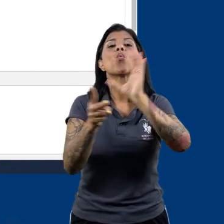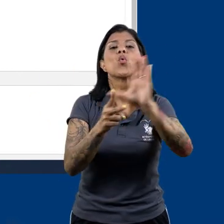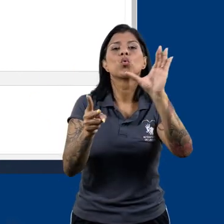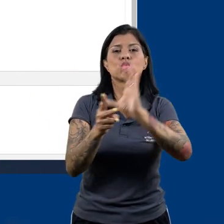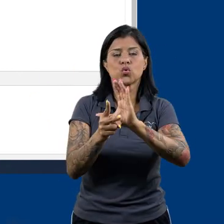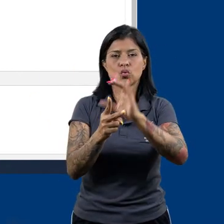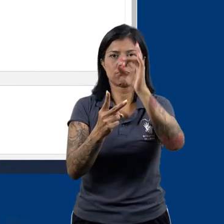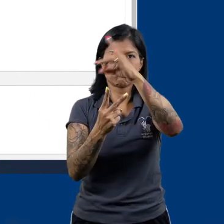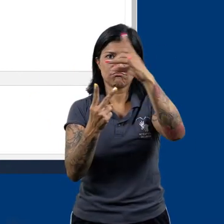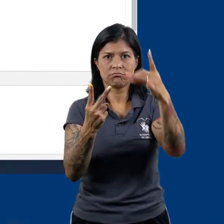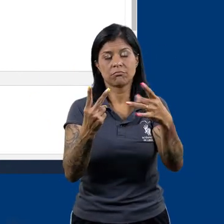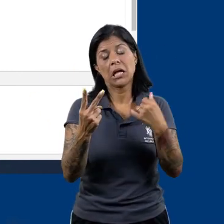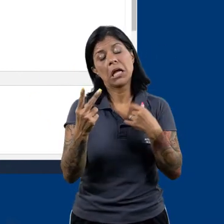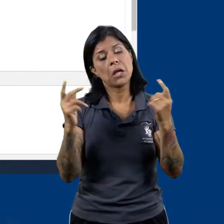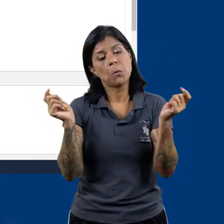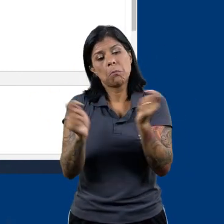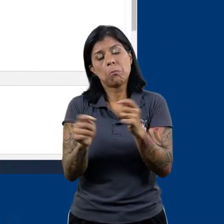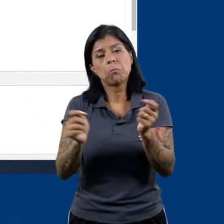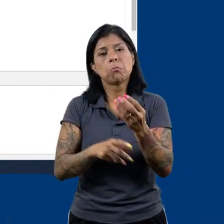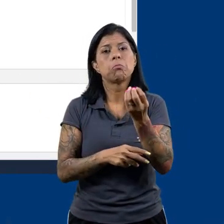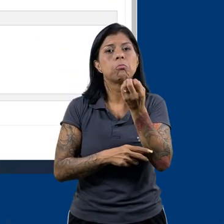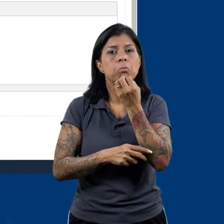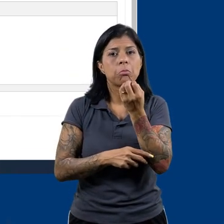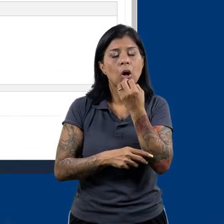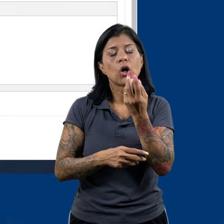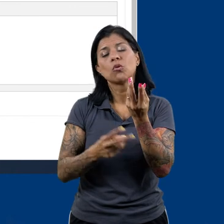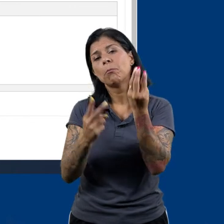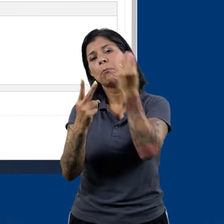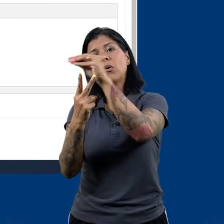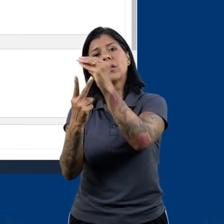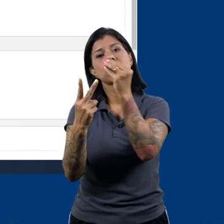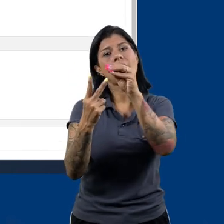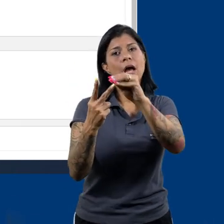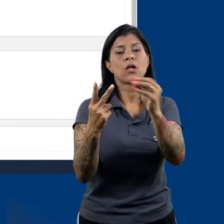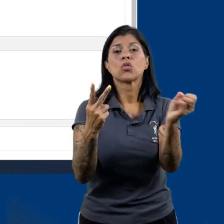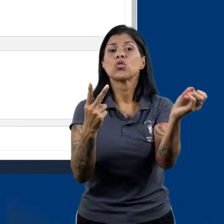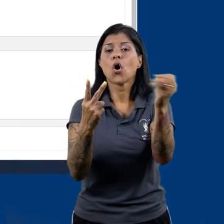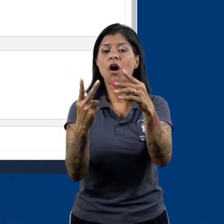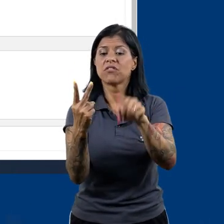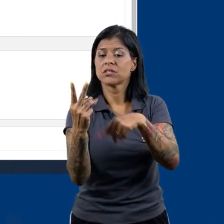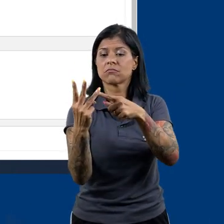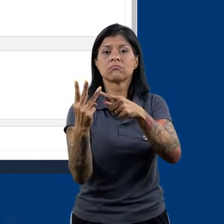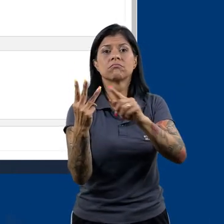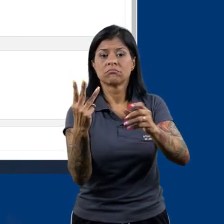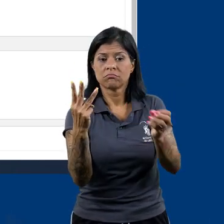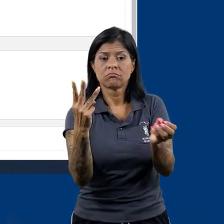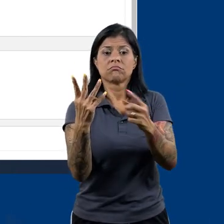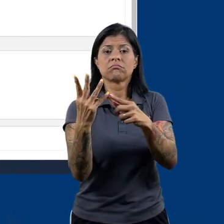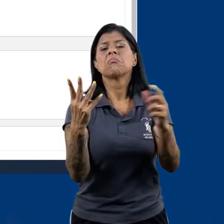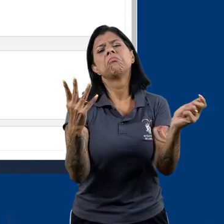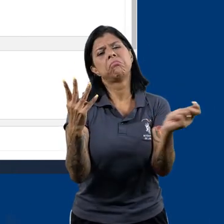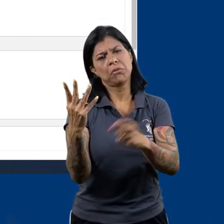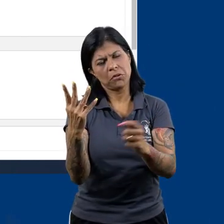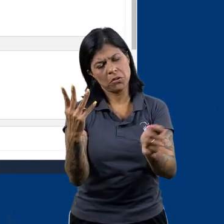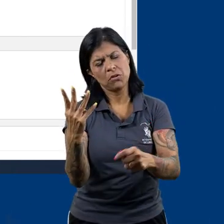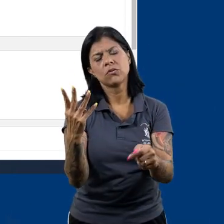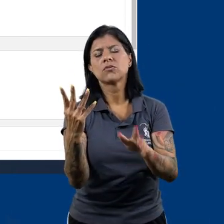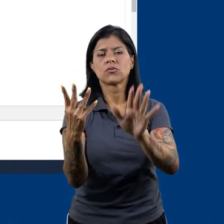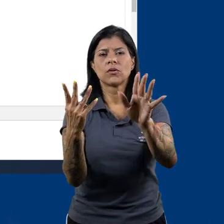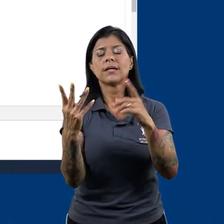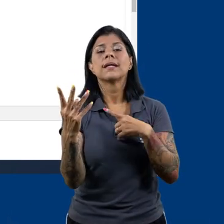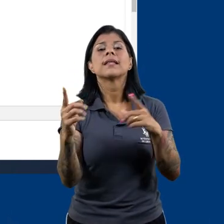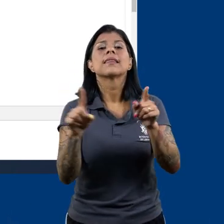categoria do curso Cada uma com duas questões e poderia a radiolar novas